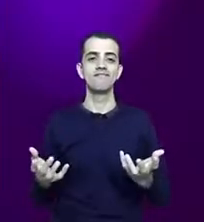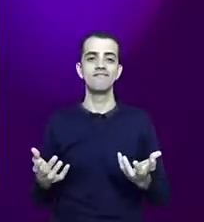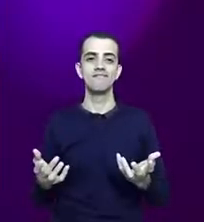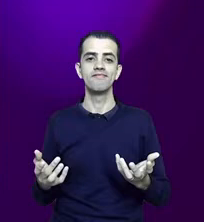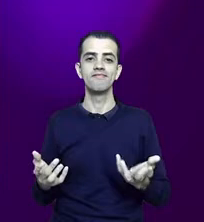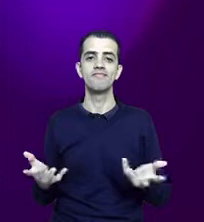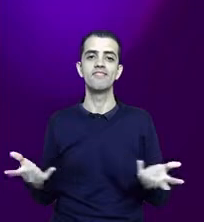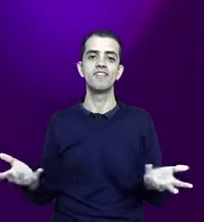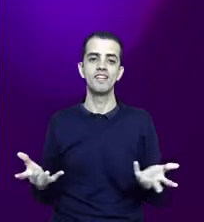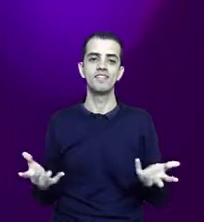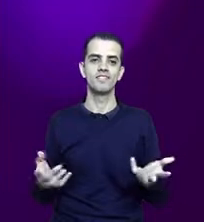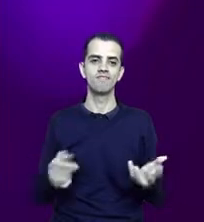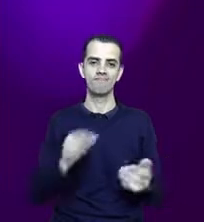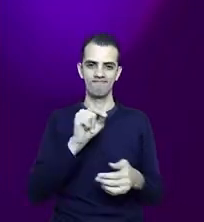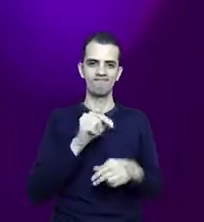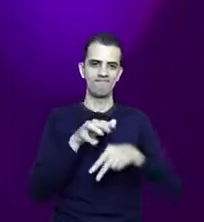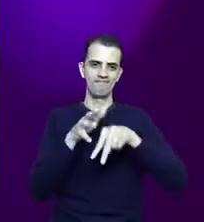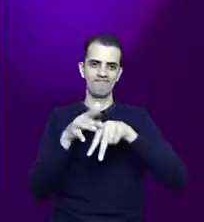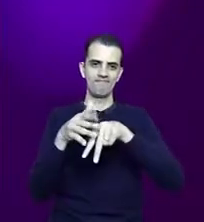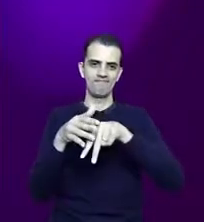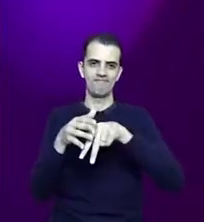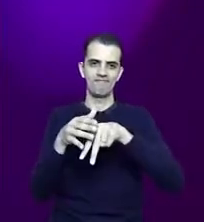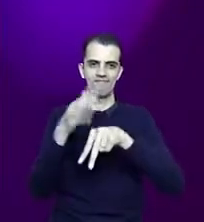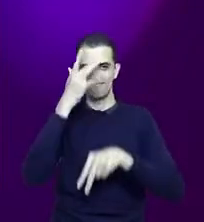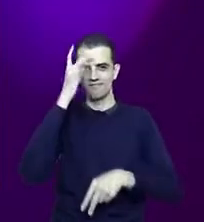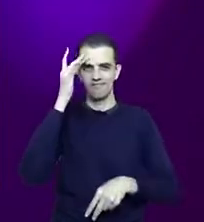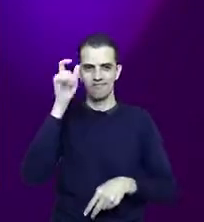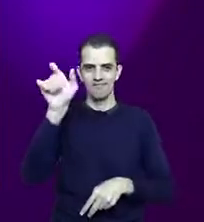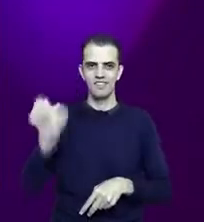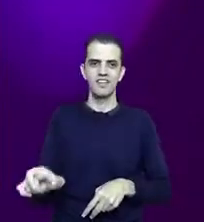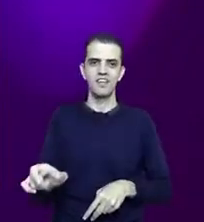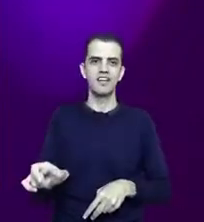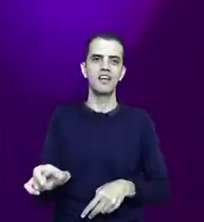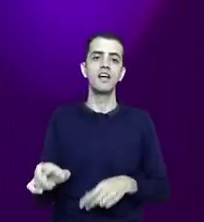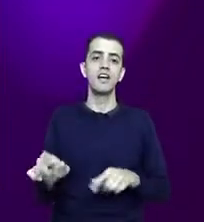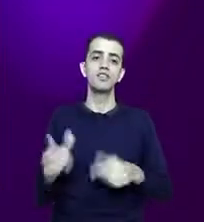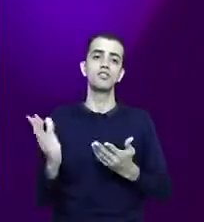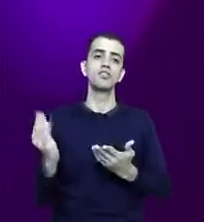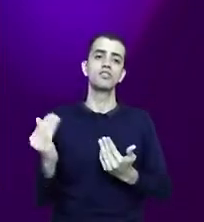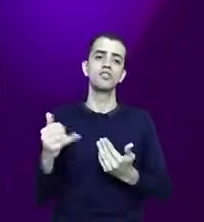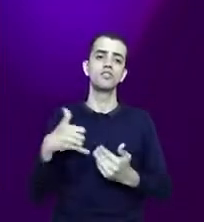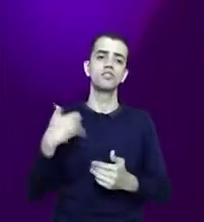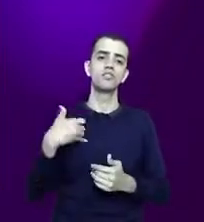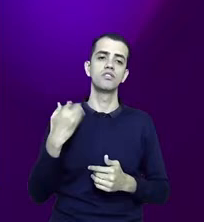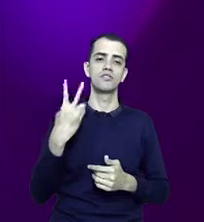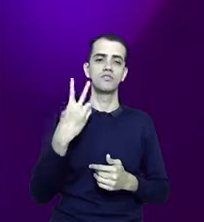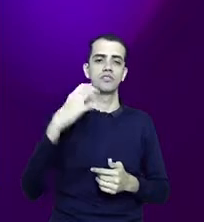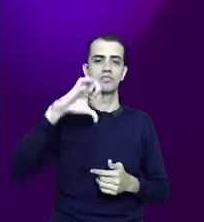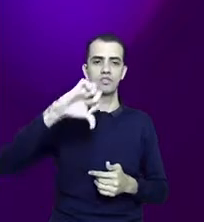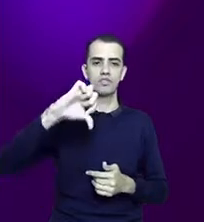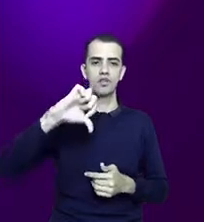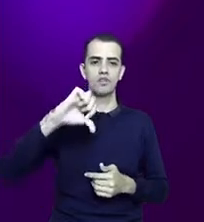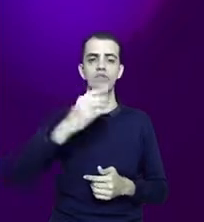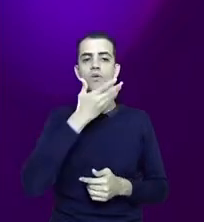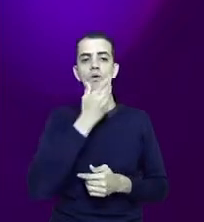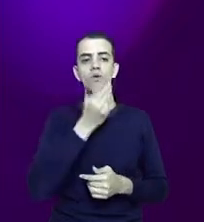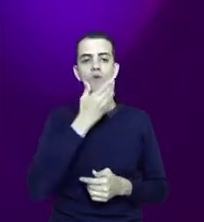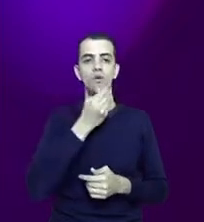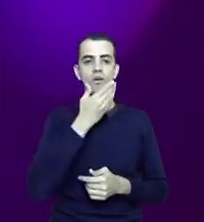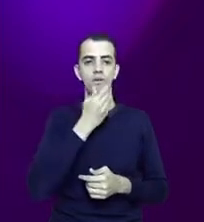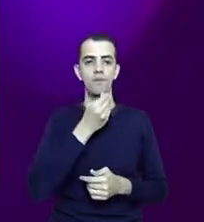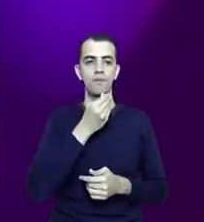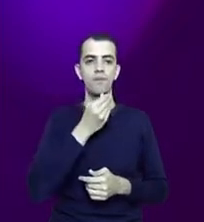esse paciente que a gente vai discutir o caso dele é um paciente jovem de 29 anos, masculino, ele